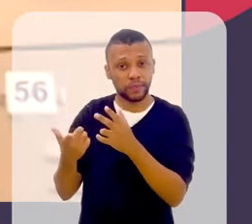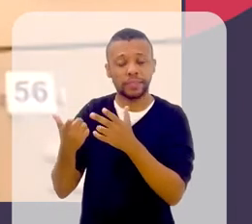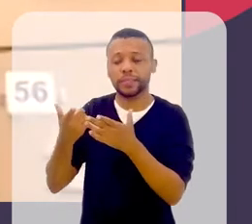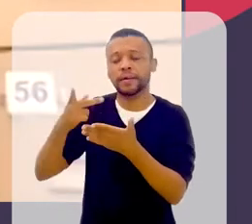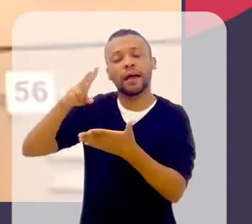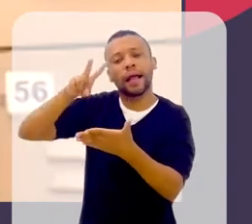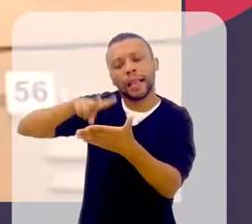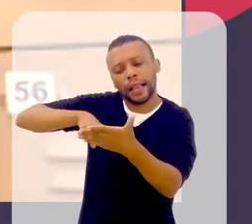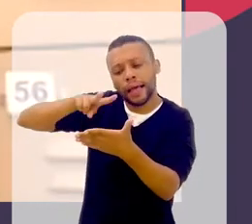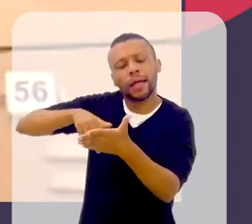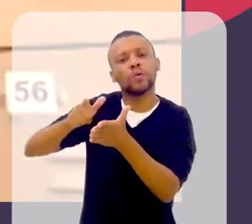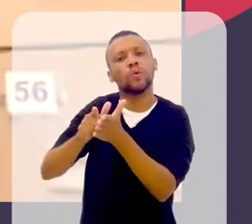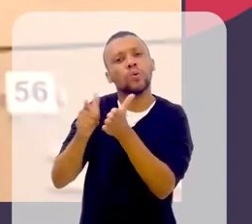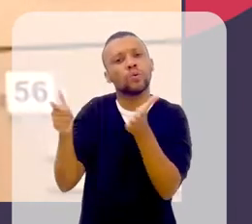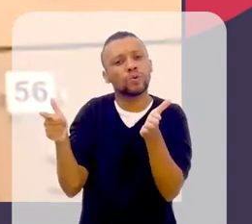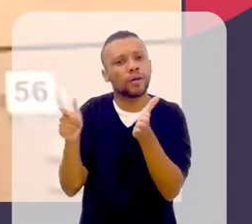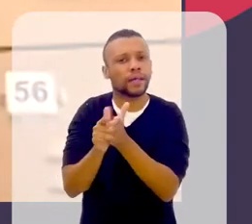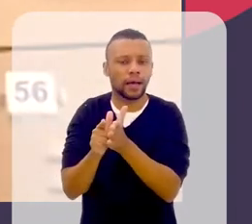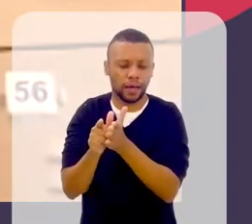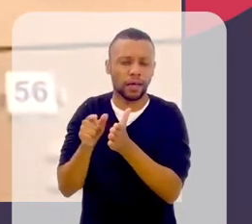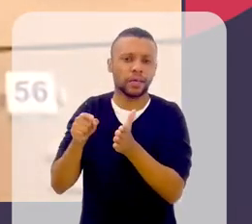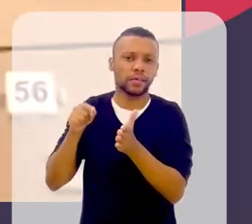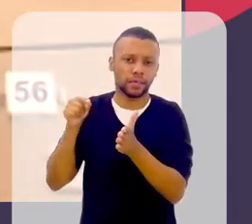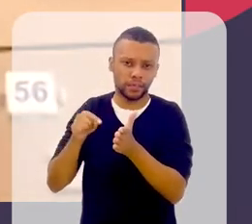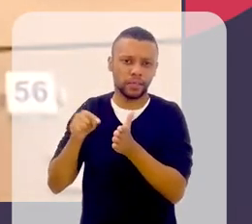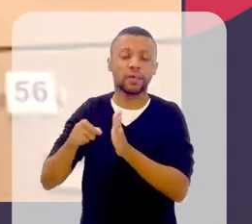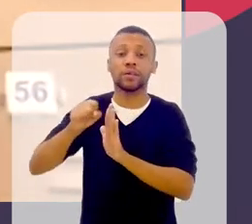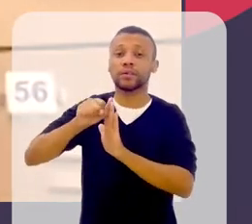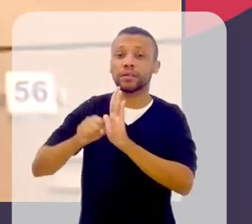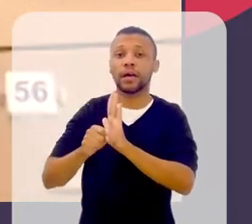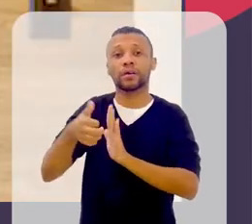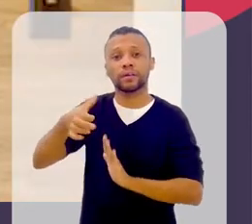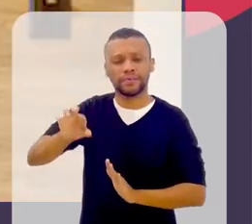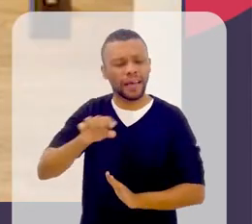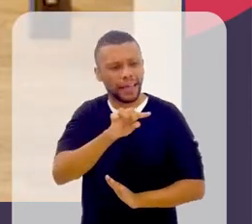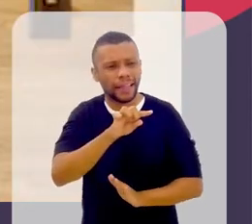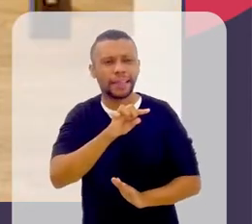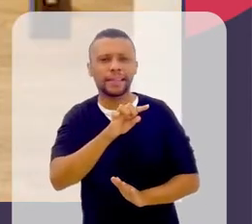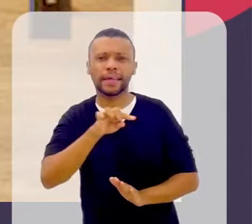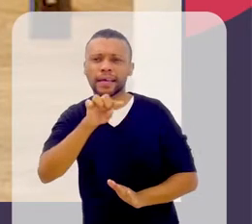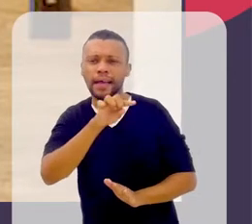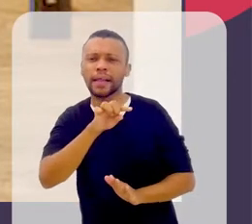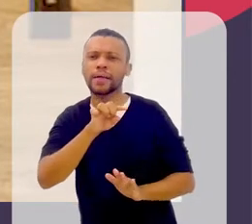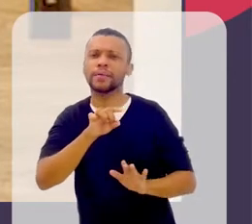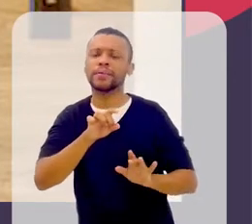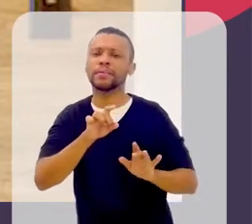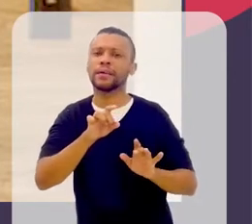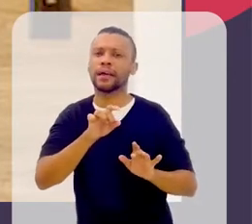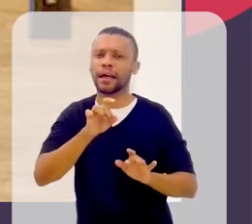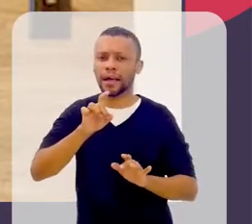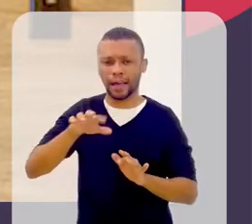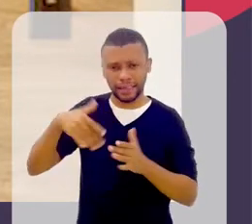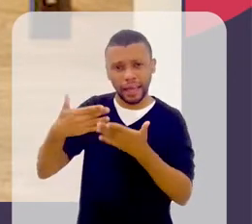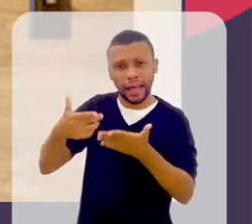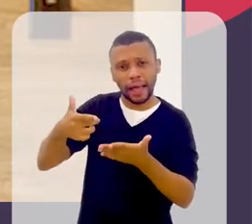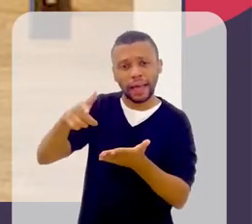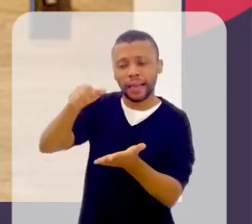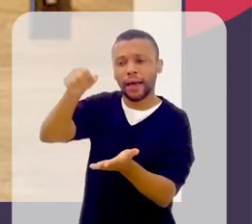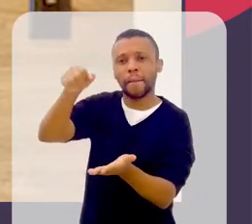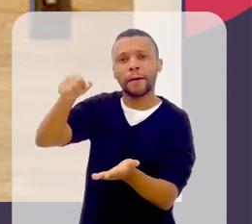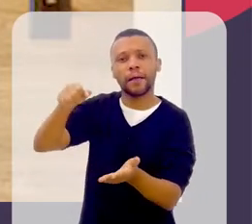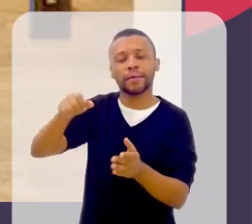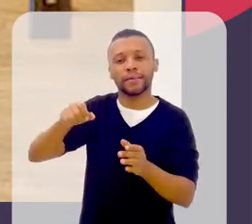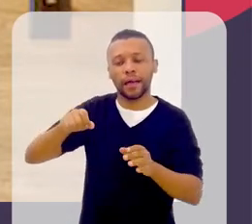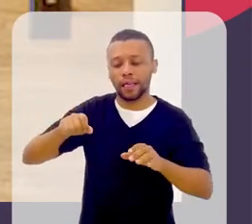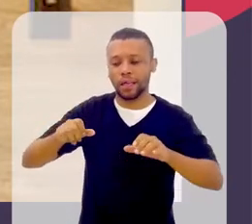olhando jornais no século XIX e aí... Naquelas maquininhas assim? Fapeg, ainda são como... aquelas maquininhas que